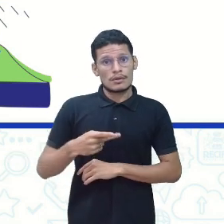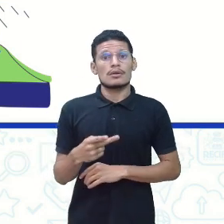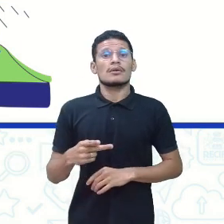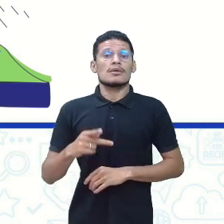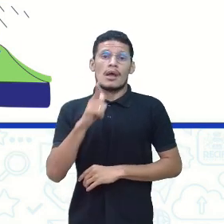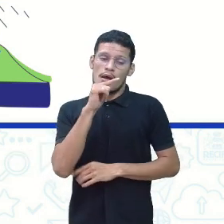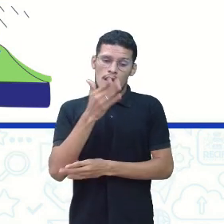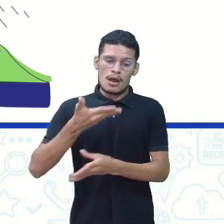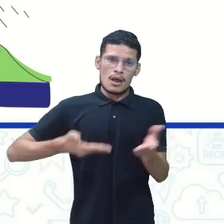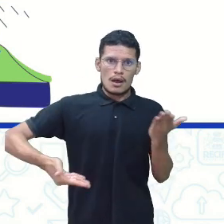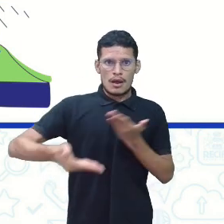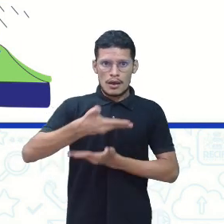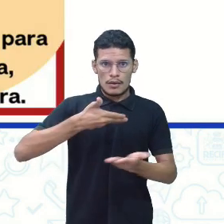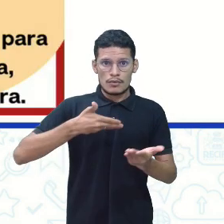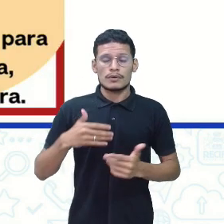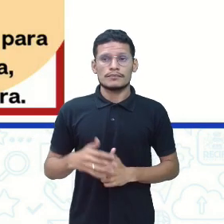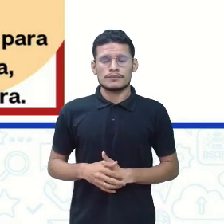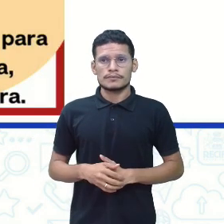da água.